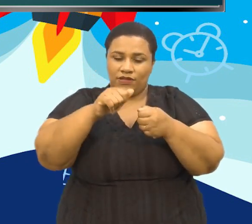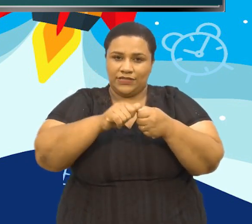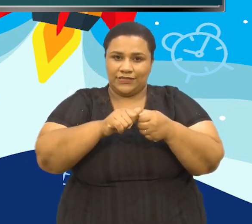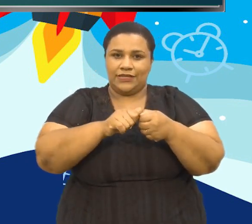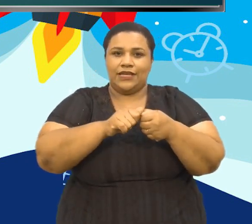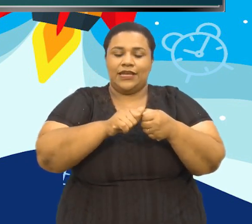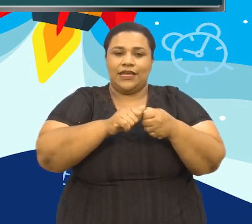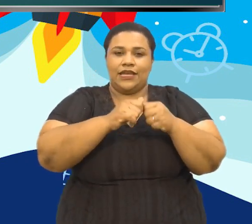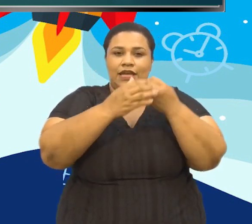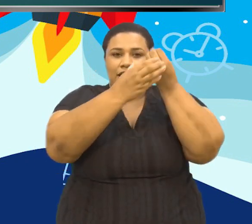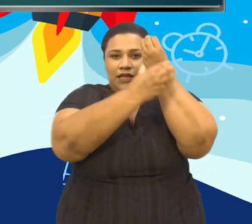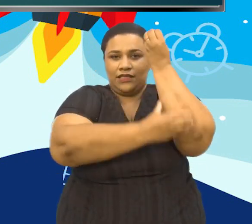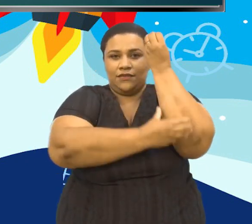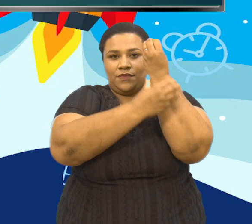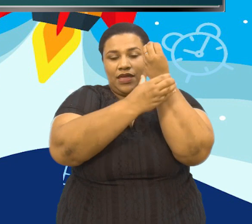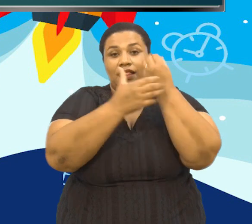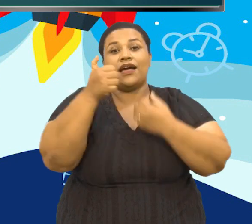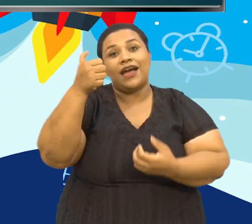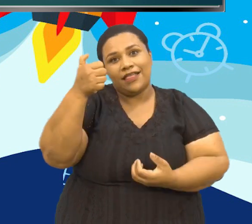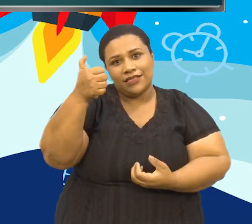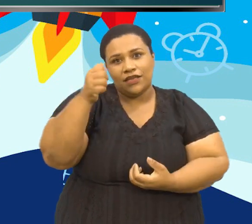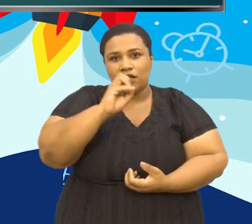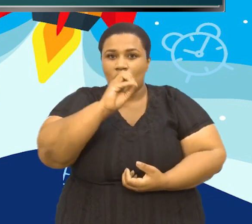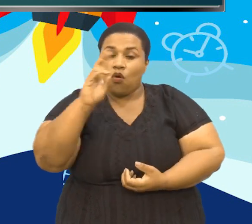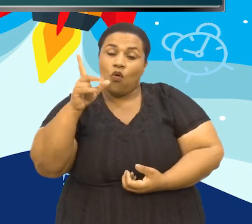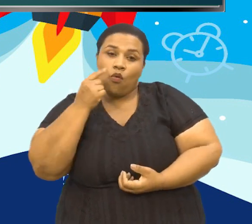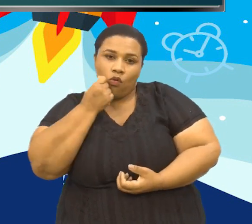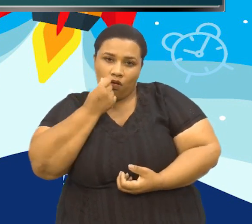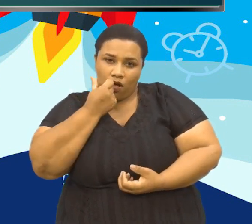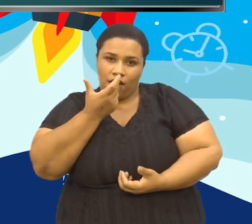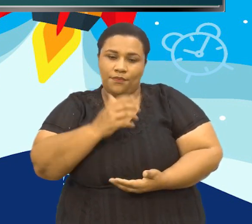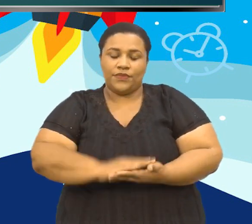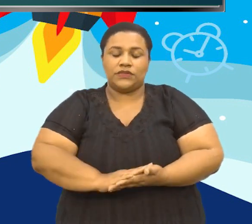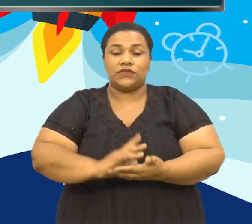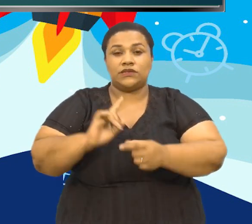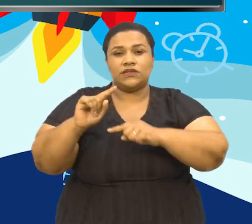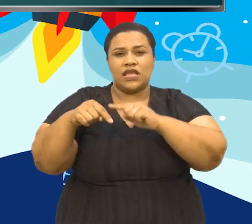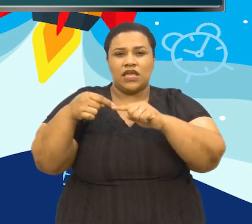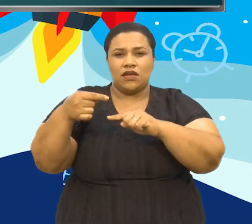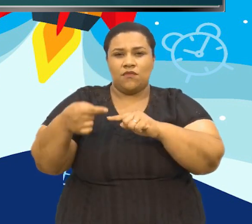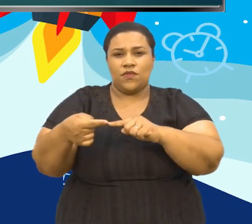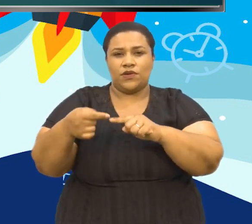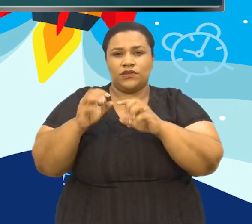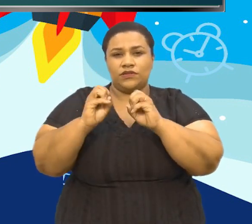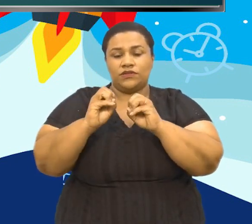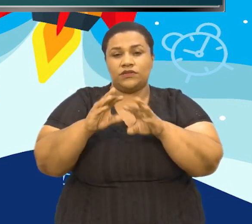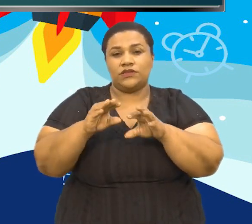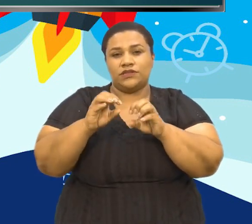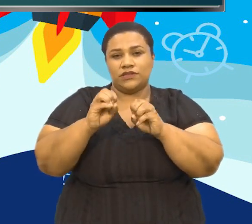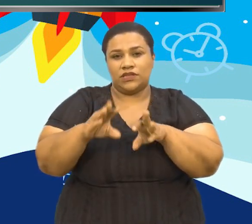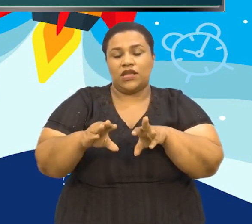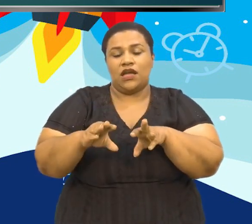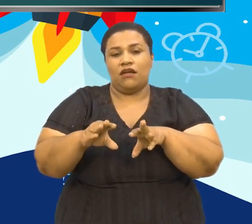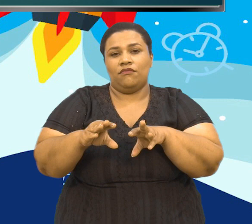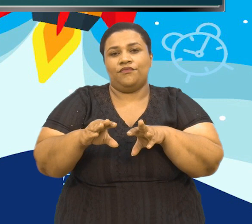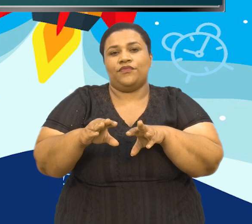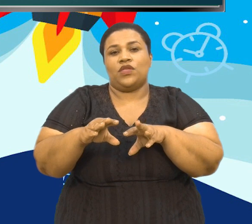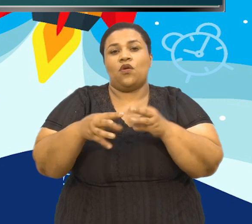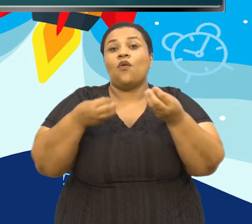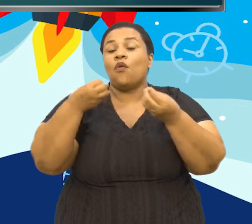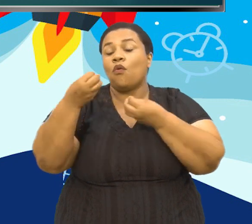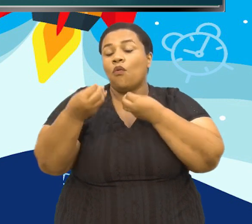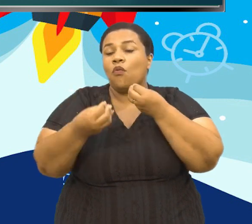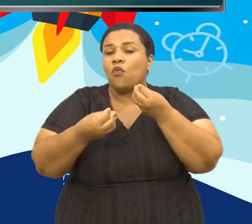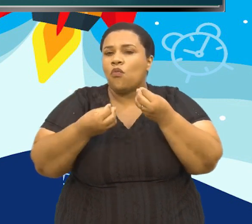a tabela, caneta ou lápis. Logo em seguida, nós vamos então ensinar o passo a